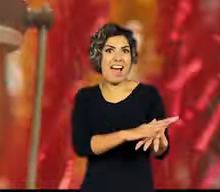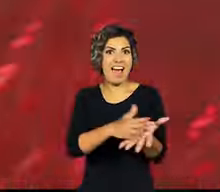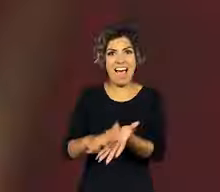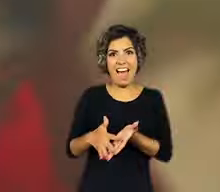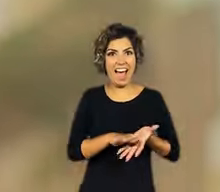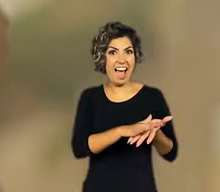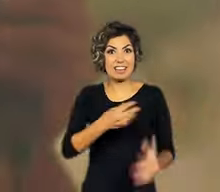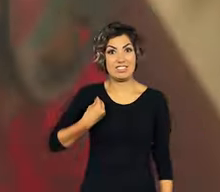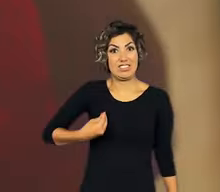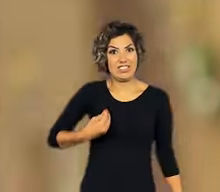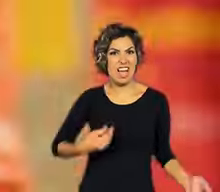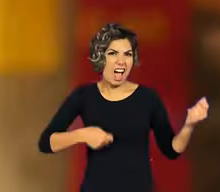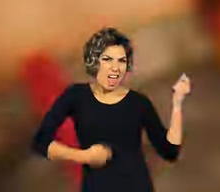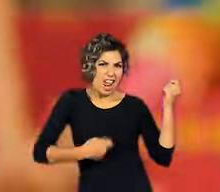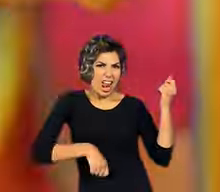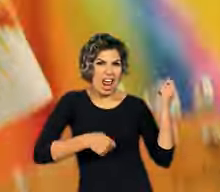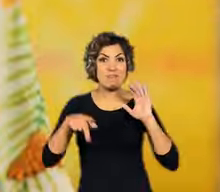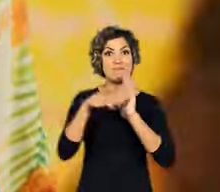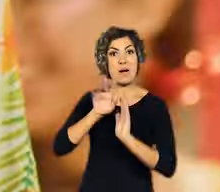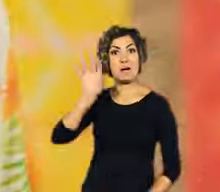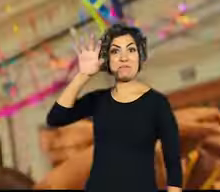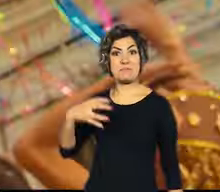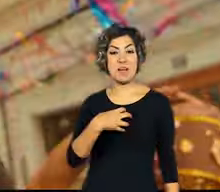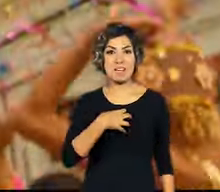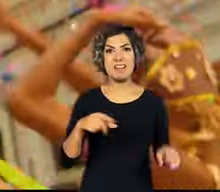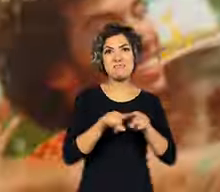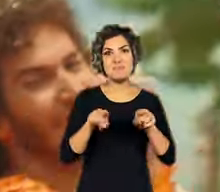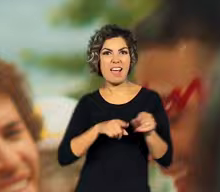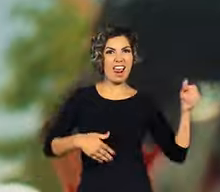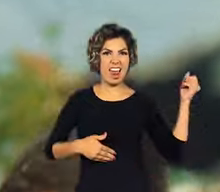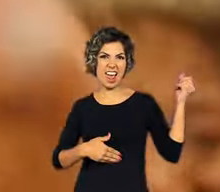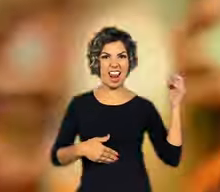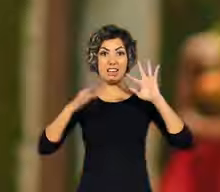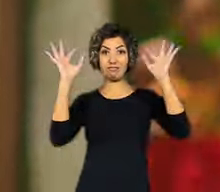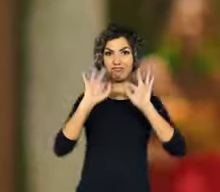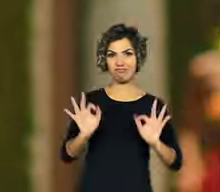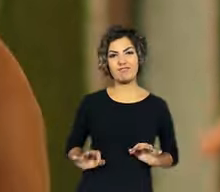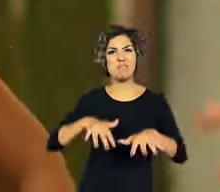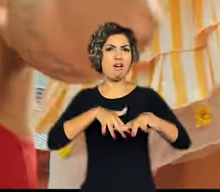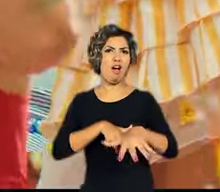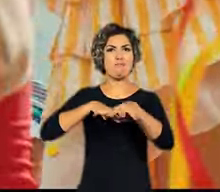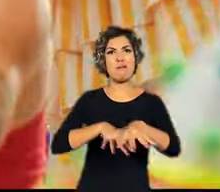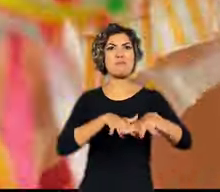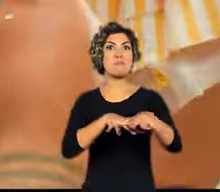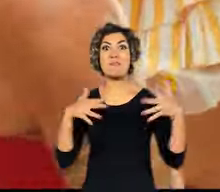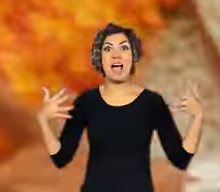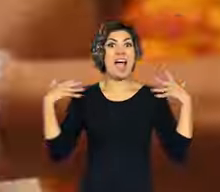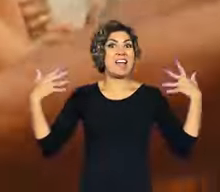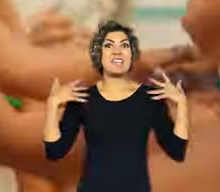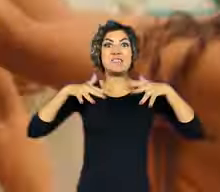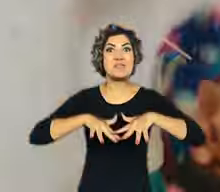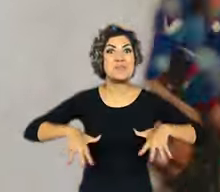Voltou o samba enredo. Voltou o pandeiro. Voltou a guitarra baiana, o frevo dobrado. Voltou o piseiro e o chachado. Voltou a fantasia,